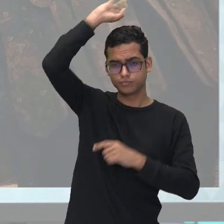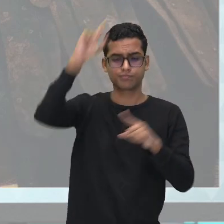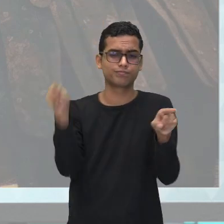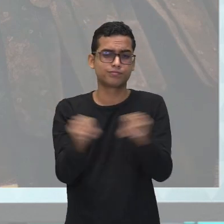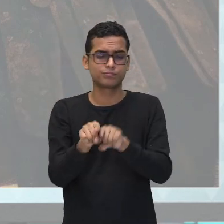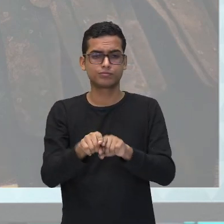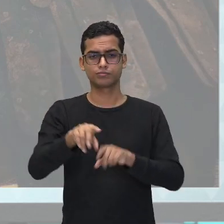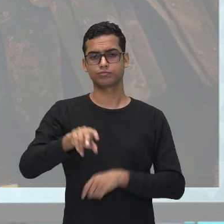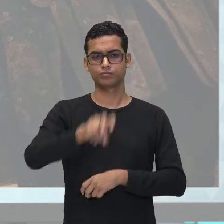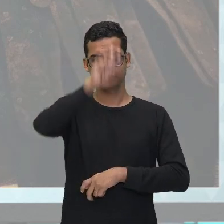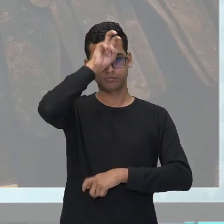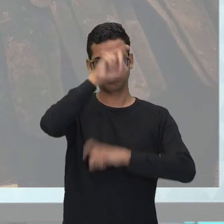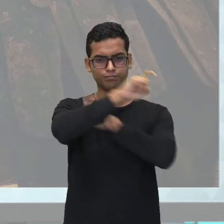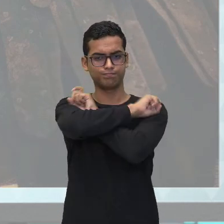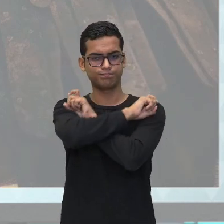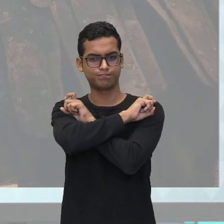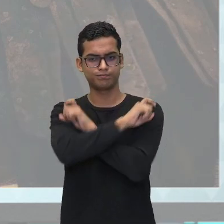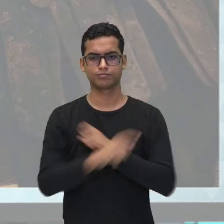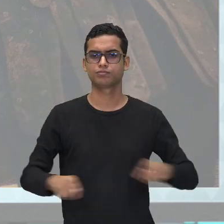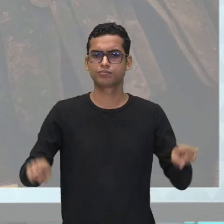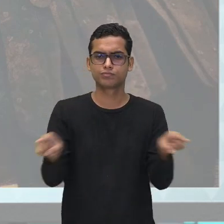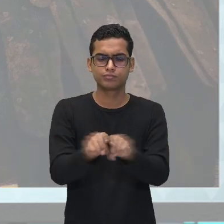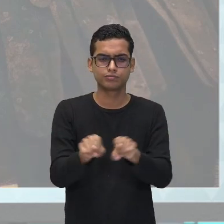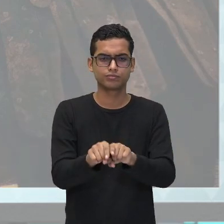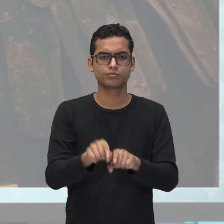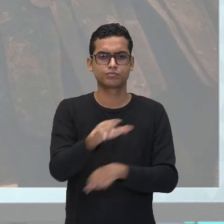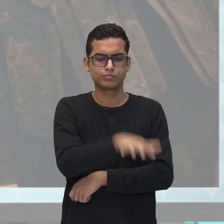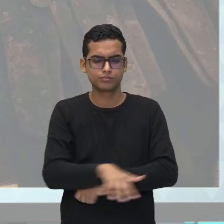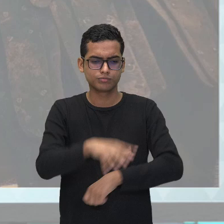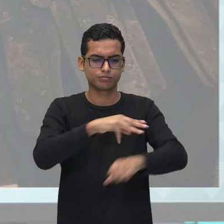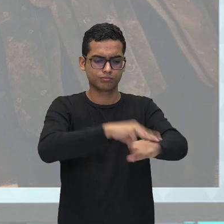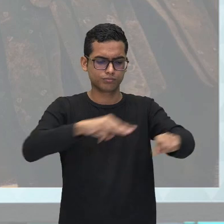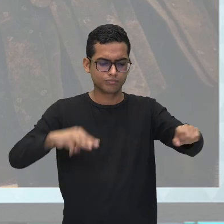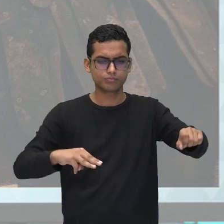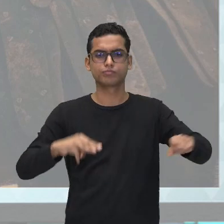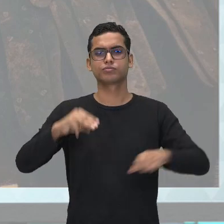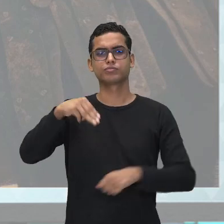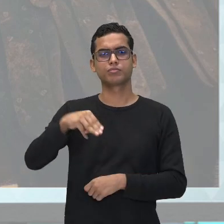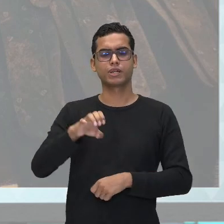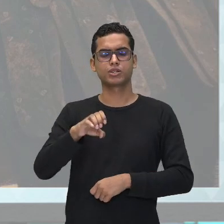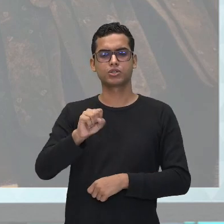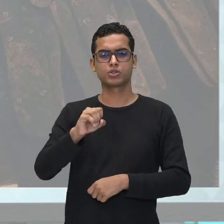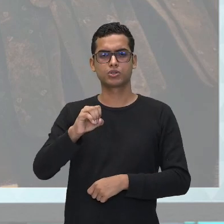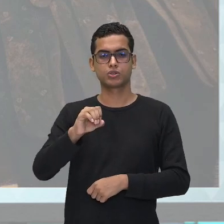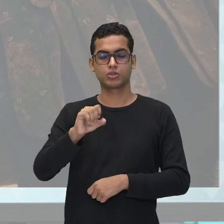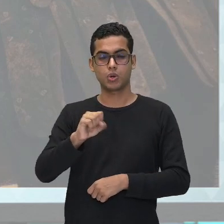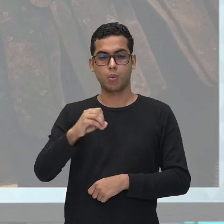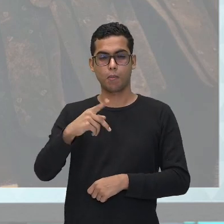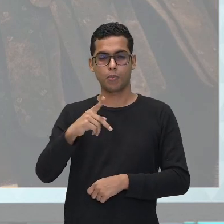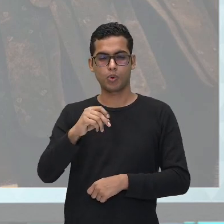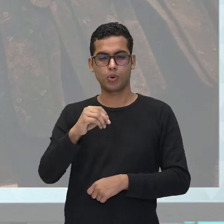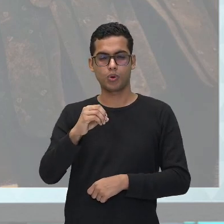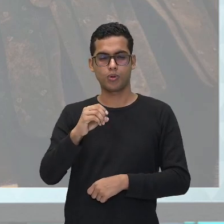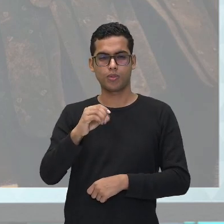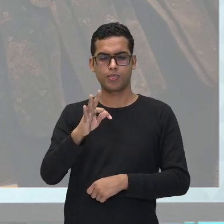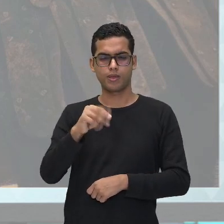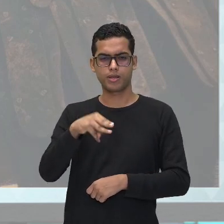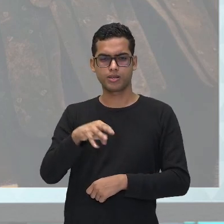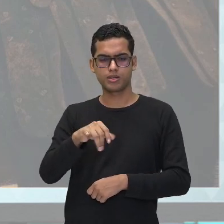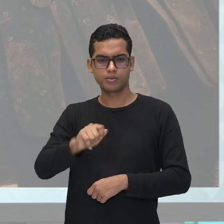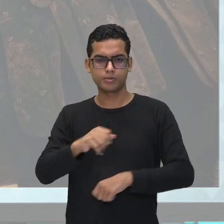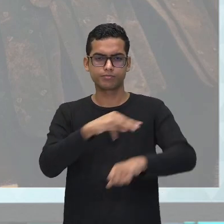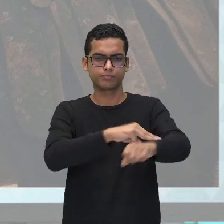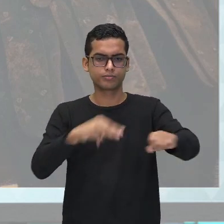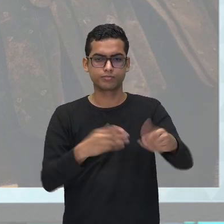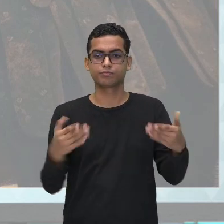ou seja, nesse momento da nossa história, era necessário que as pessoas também fossem fisicamente ativas, por quê?